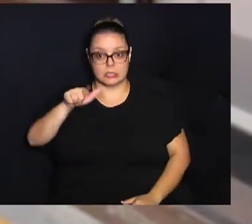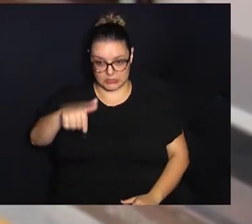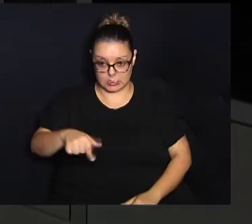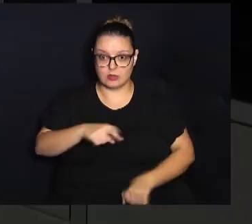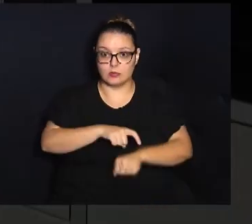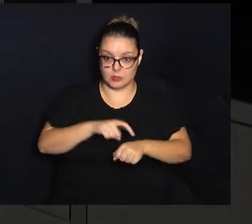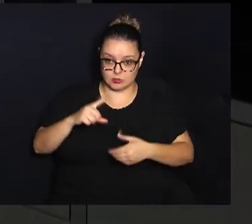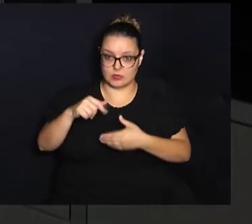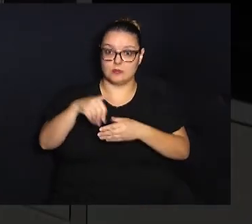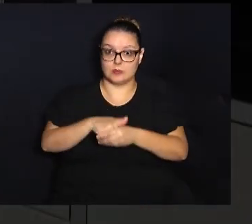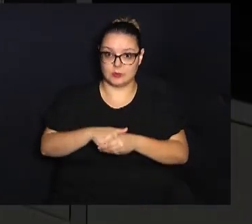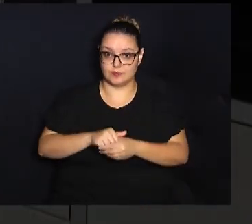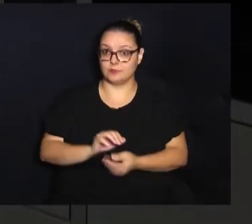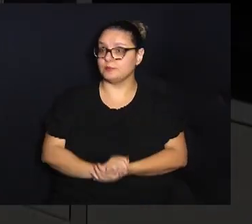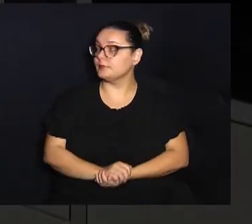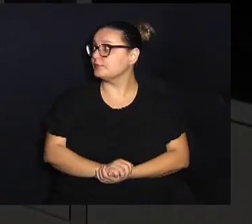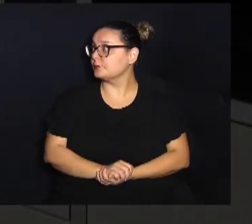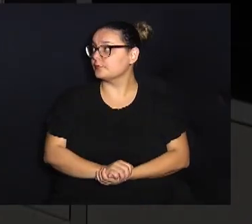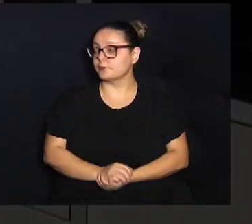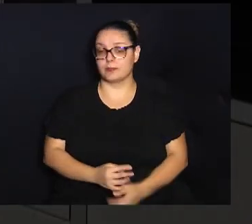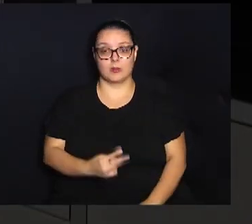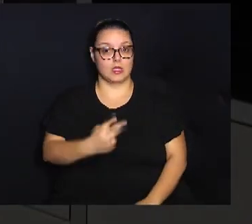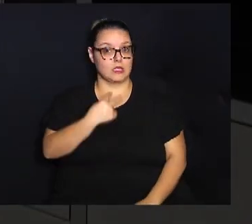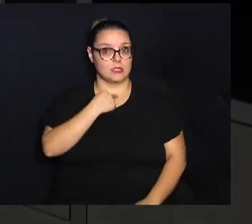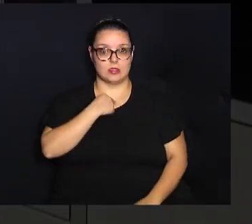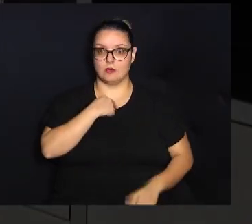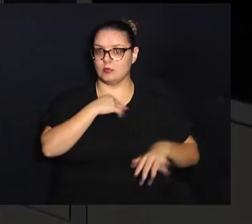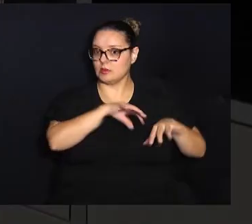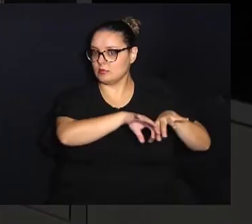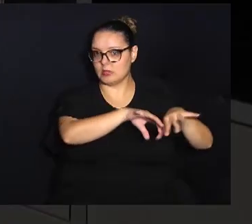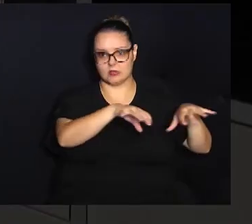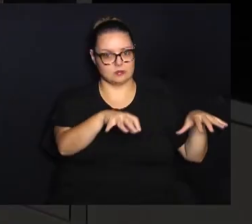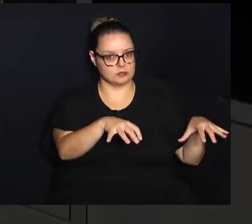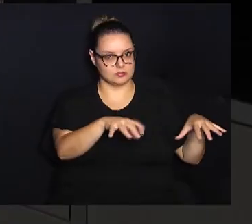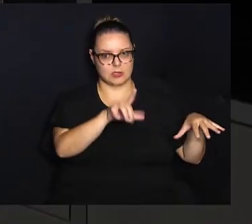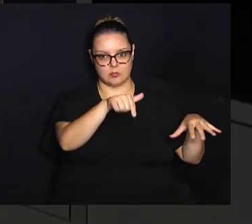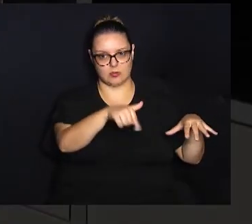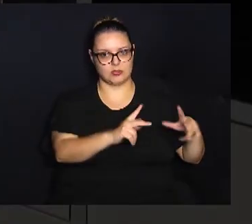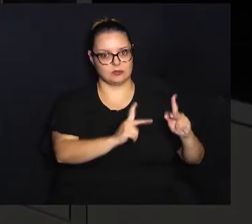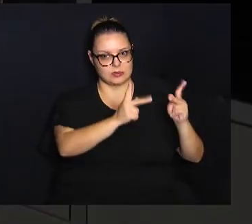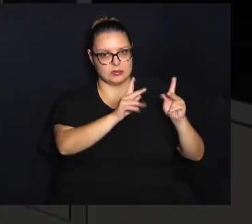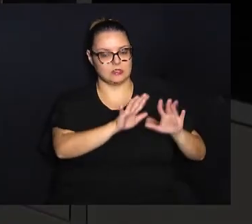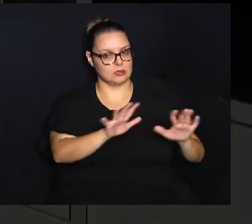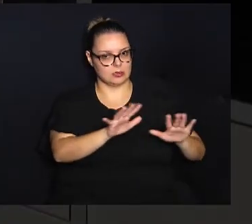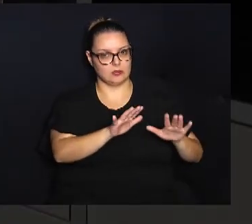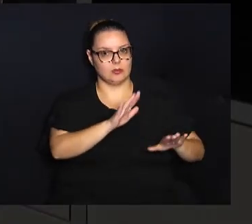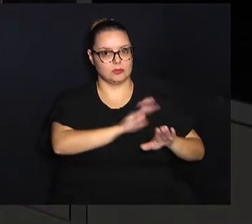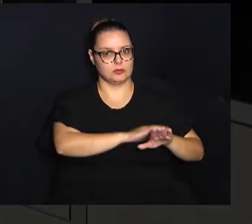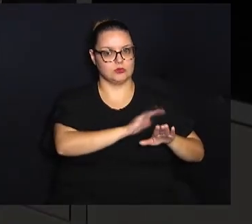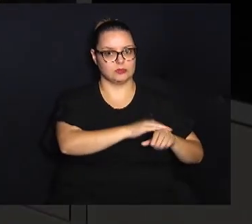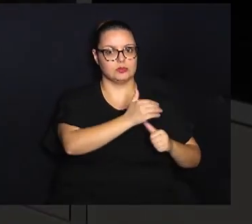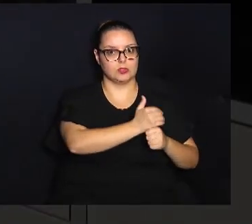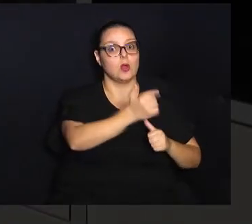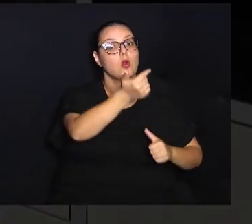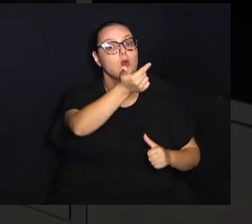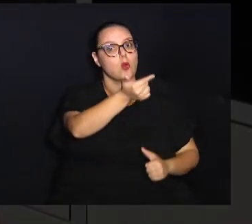período eleitoral. Eles não poderão se separar depois da eleição. No exercício do mandato, eles terão